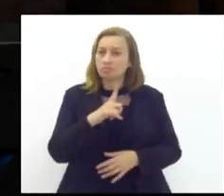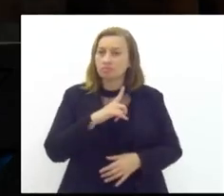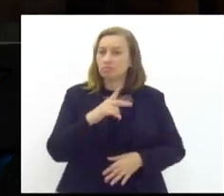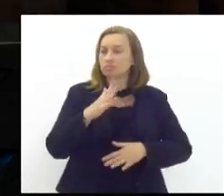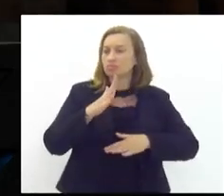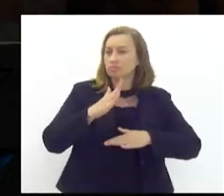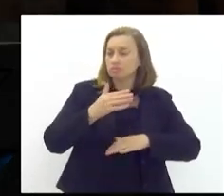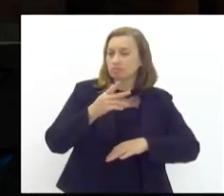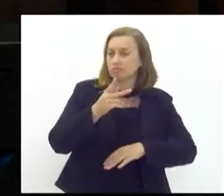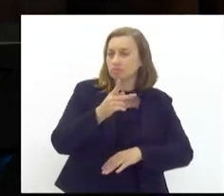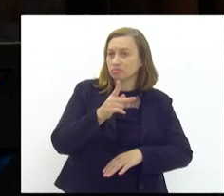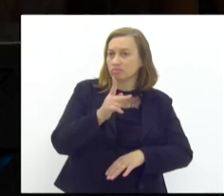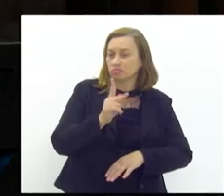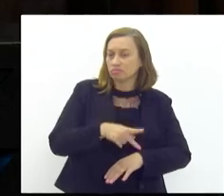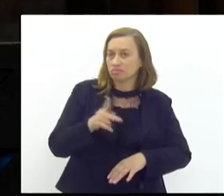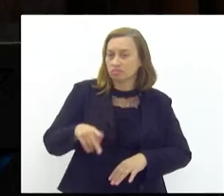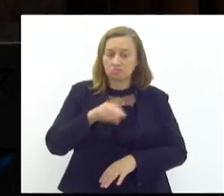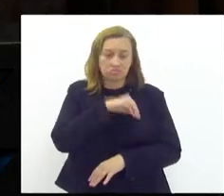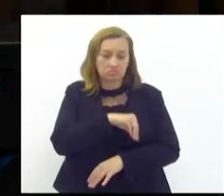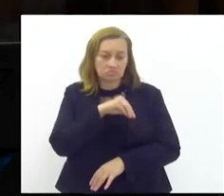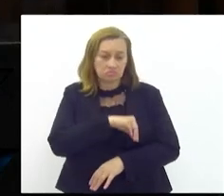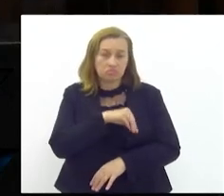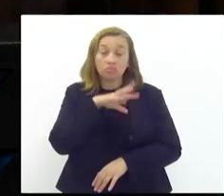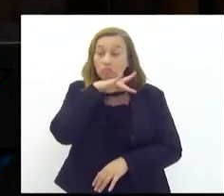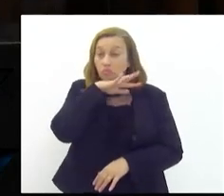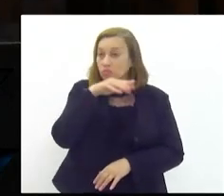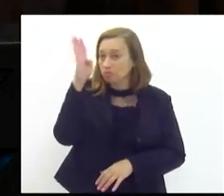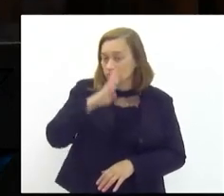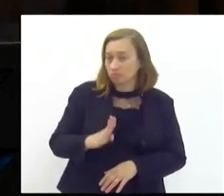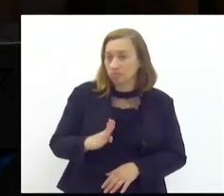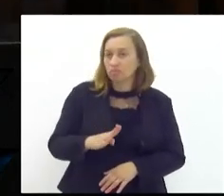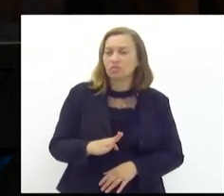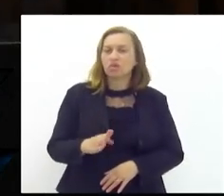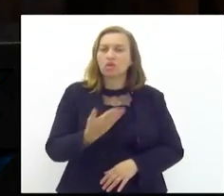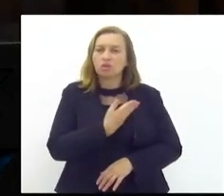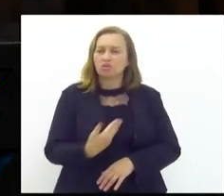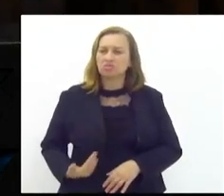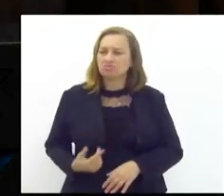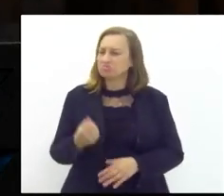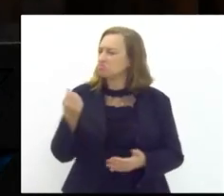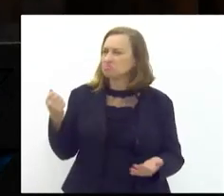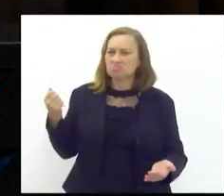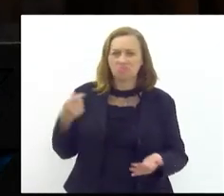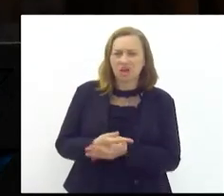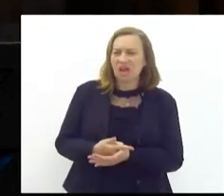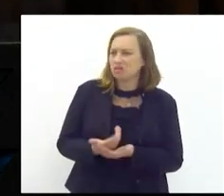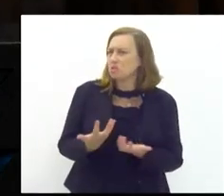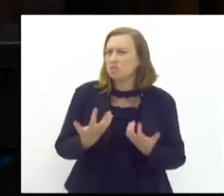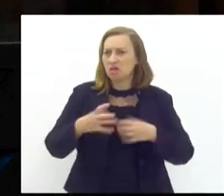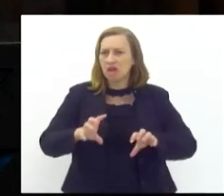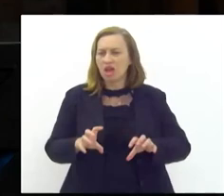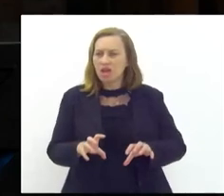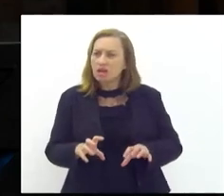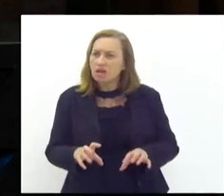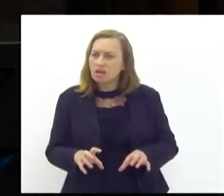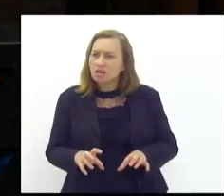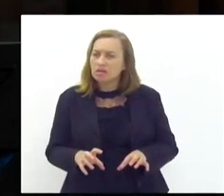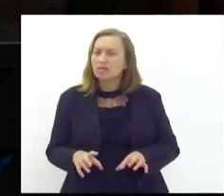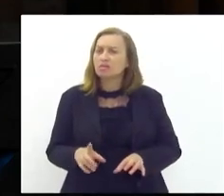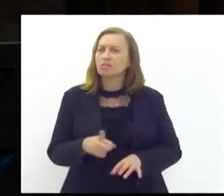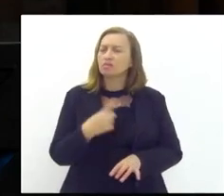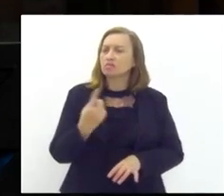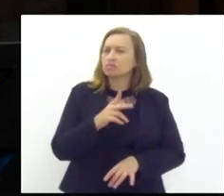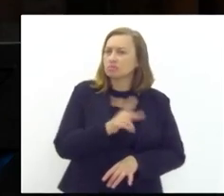mais mal pagos do Brasil e o governador não quer pagar o piso nacional para os nossos